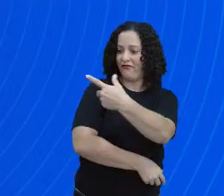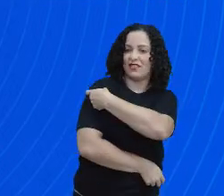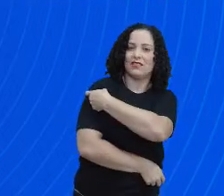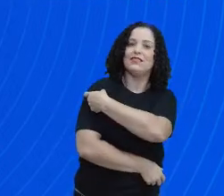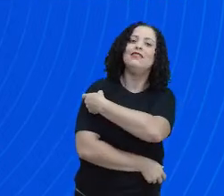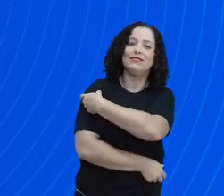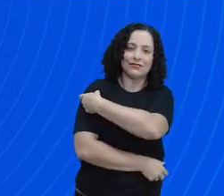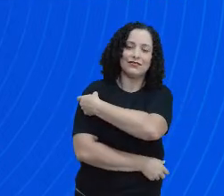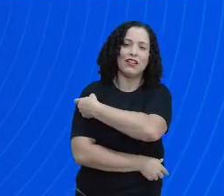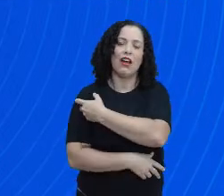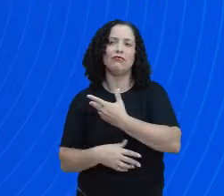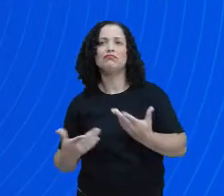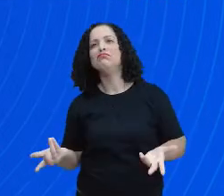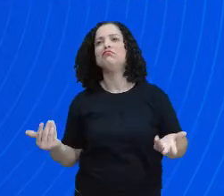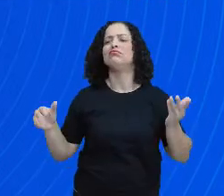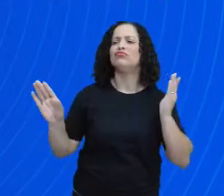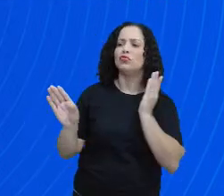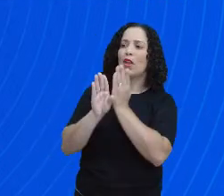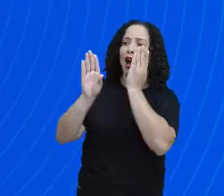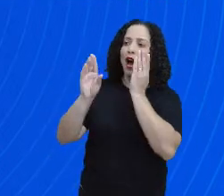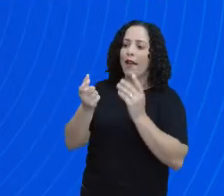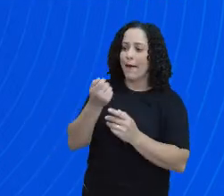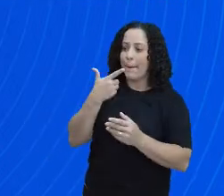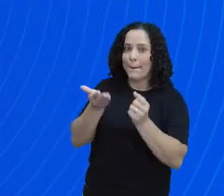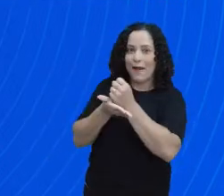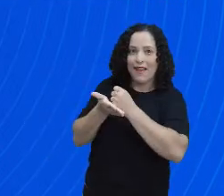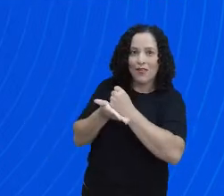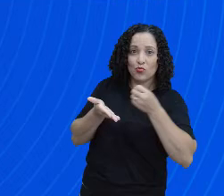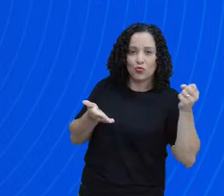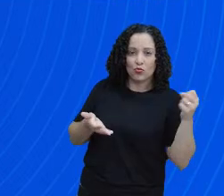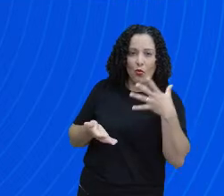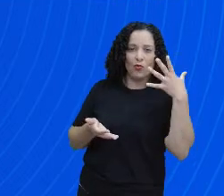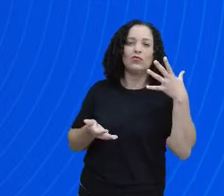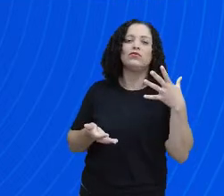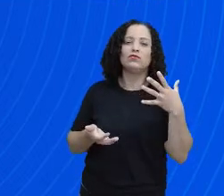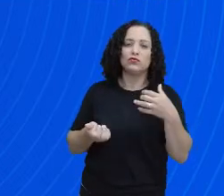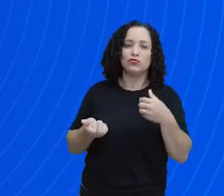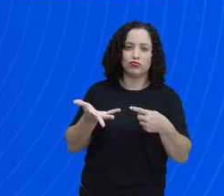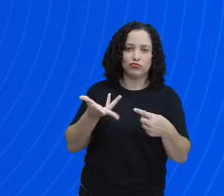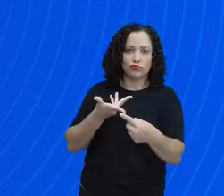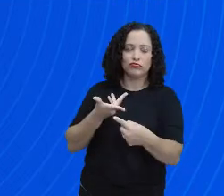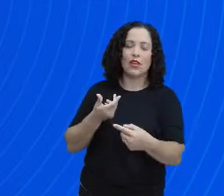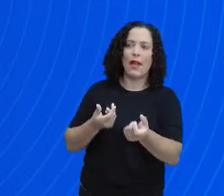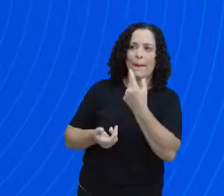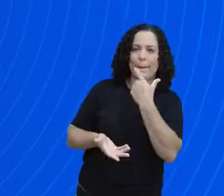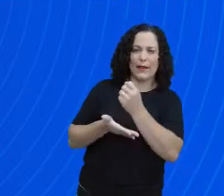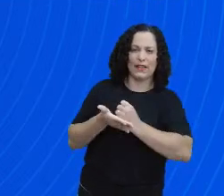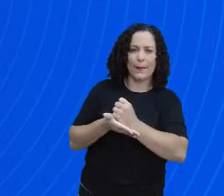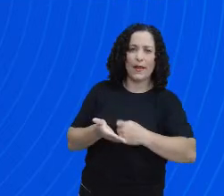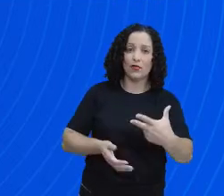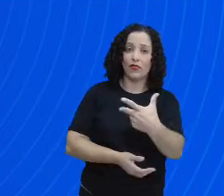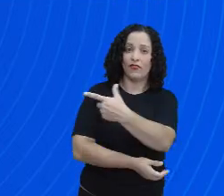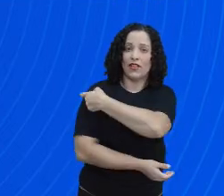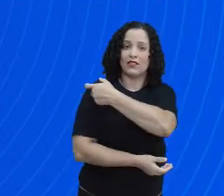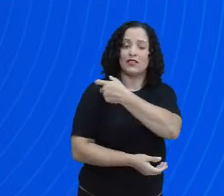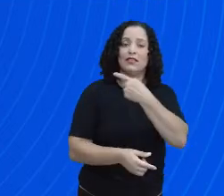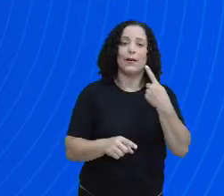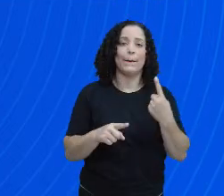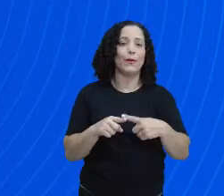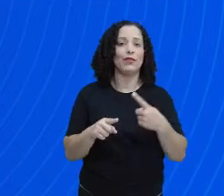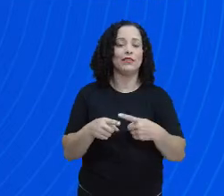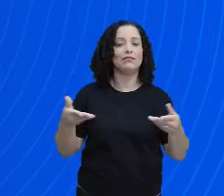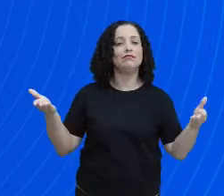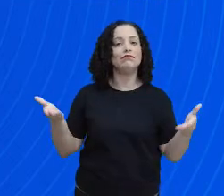né? Alguma descoberta de um medicamento novo. Eu estou falando de medicamento, vacina, porque são